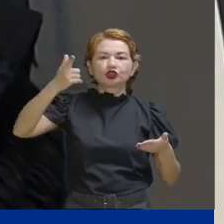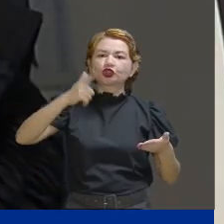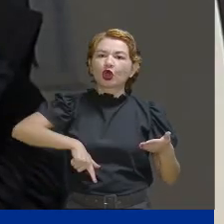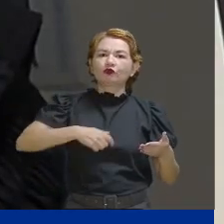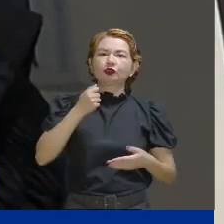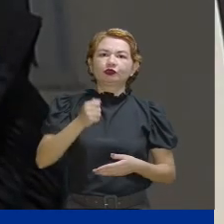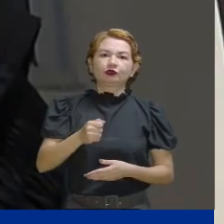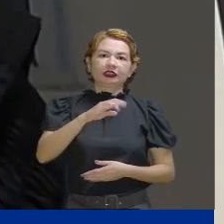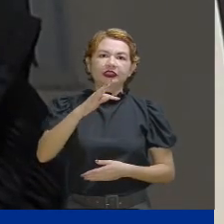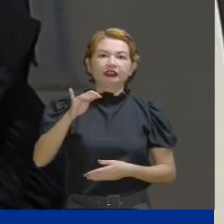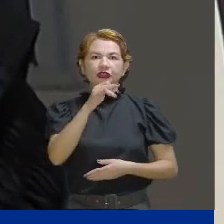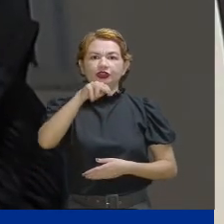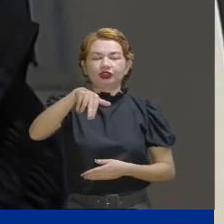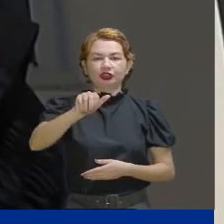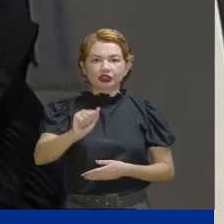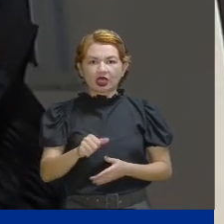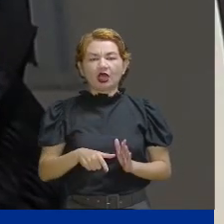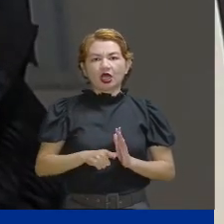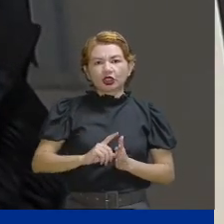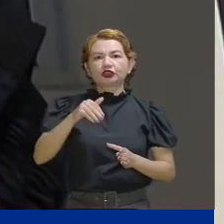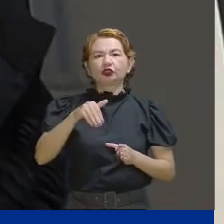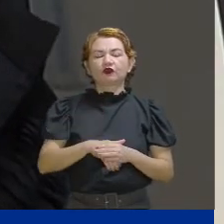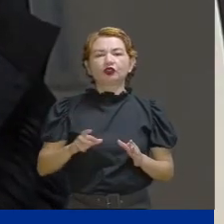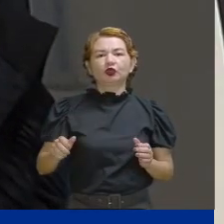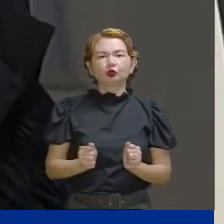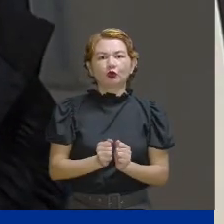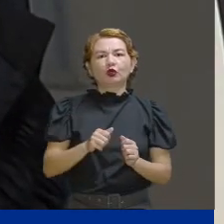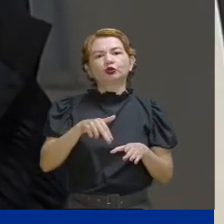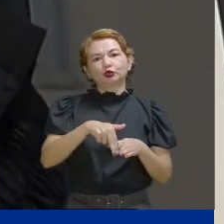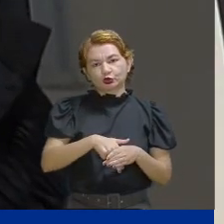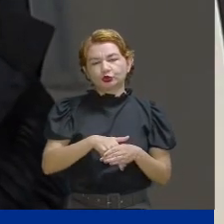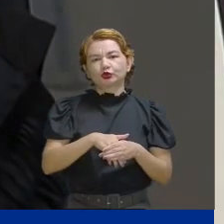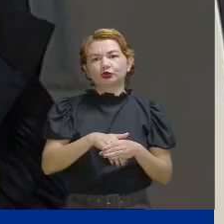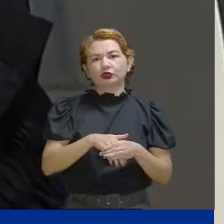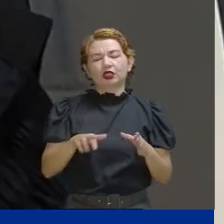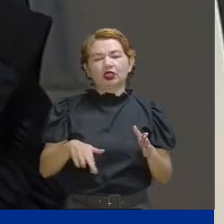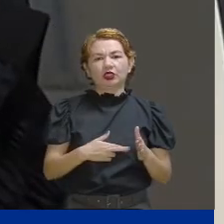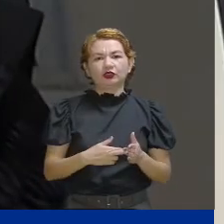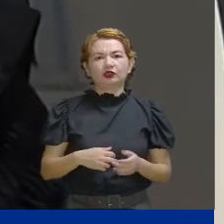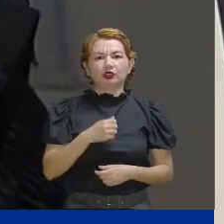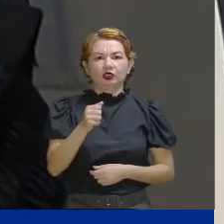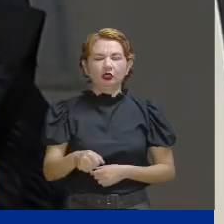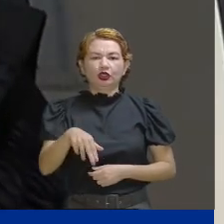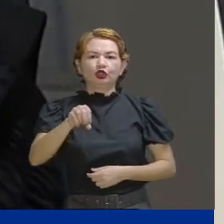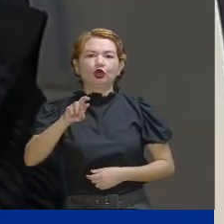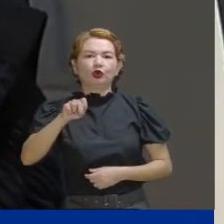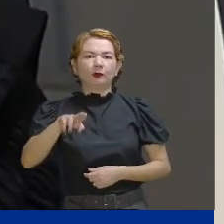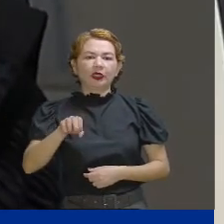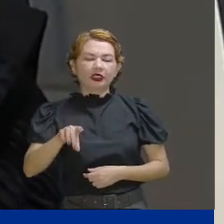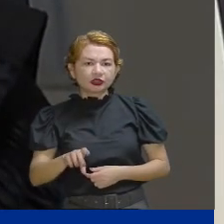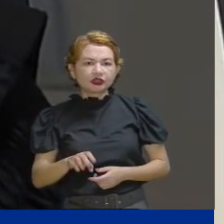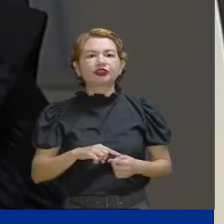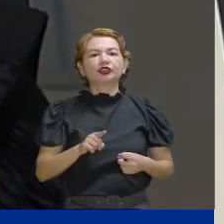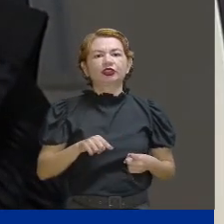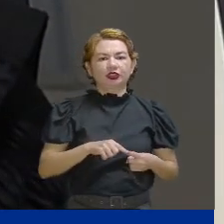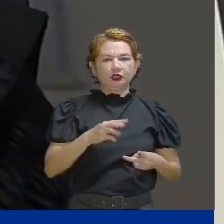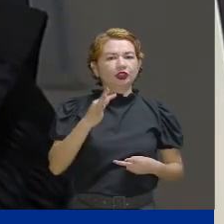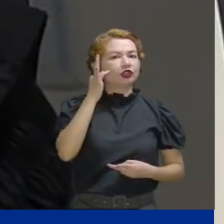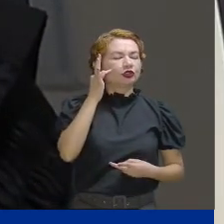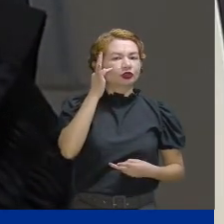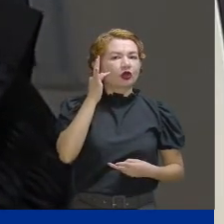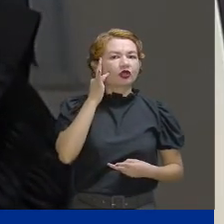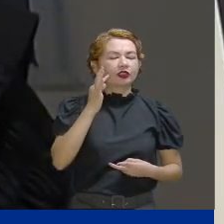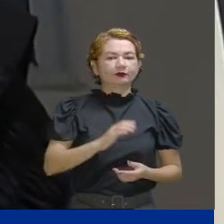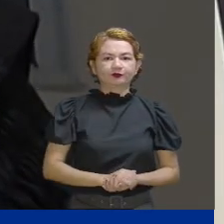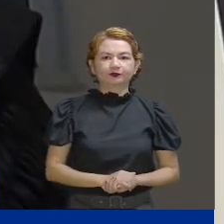Souza. Anteciparam os votos acompanhando o relator os juízes Normande Souza e Carlos Torque. Aguarda o